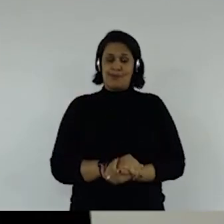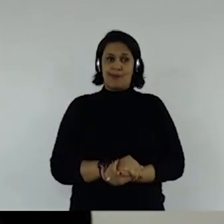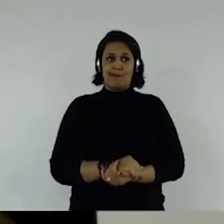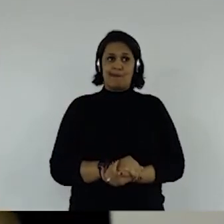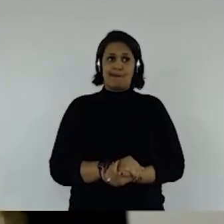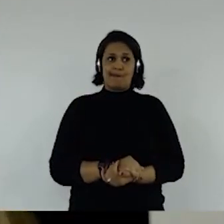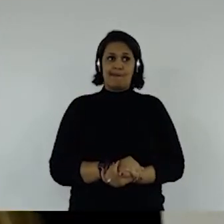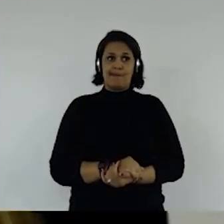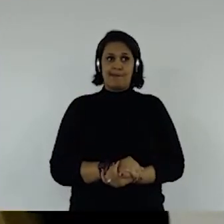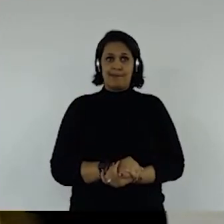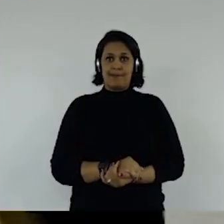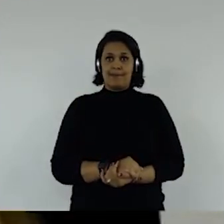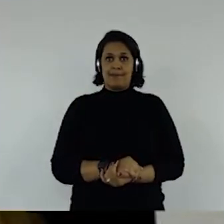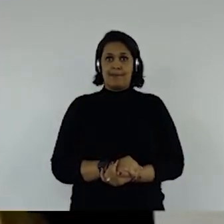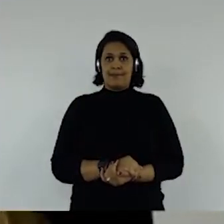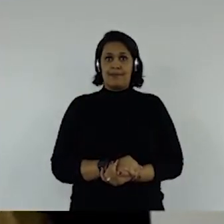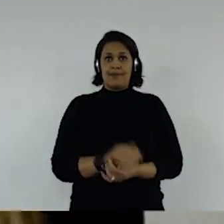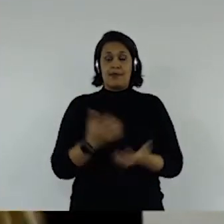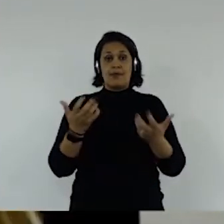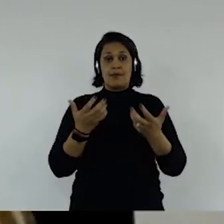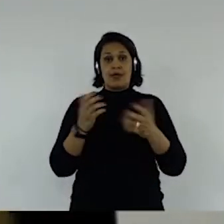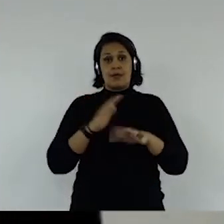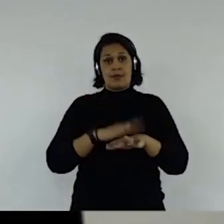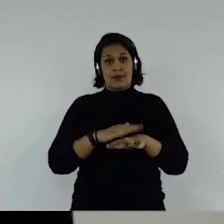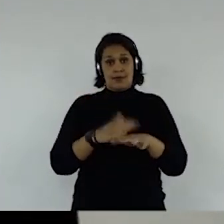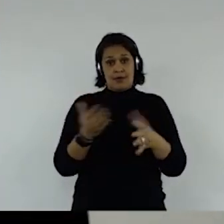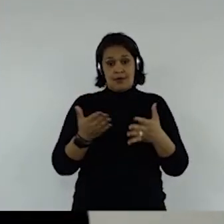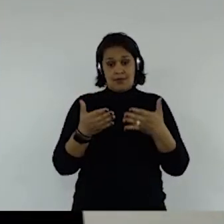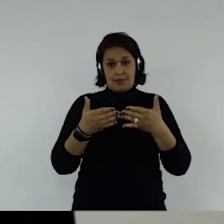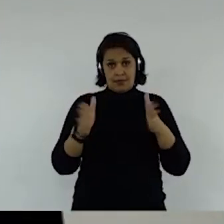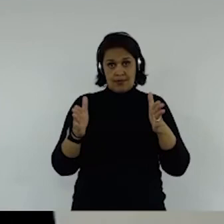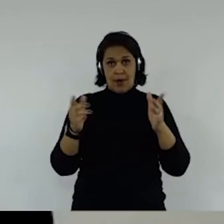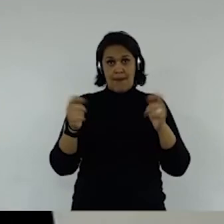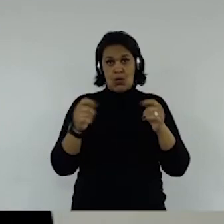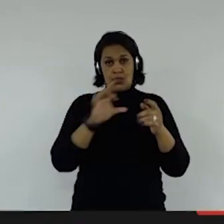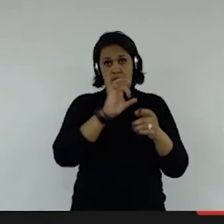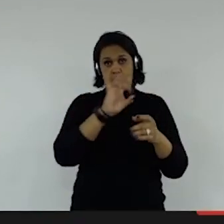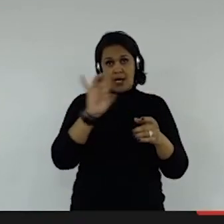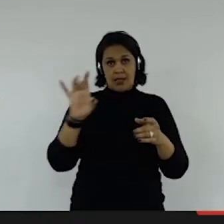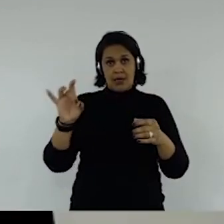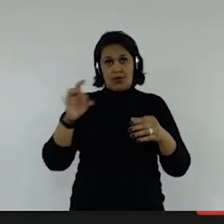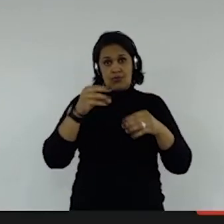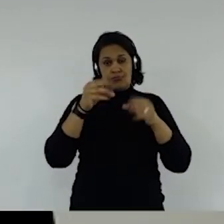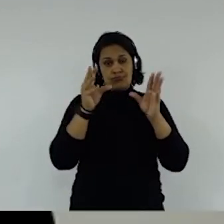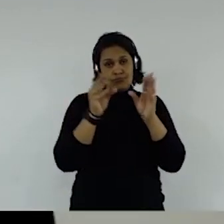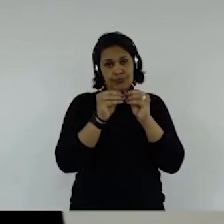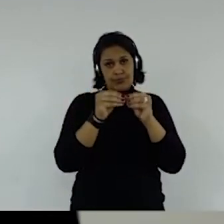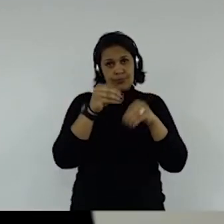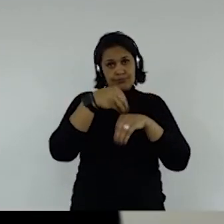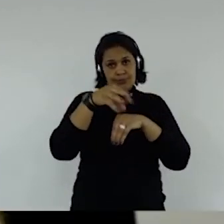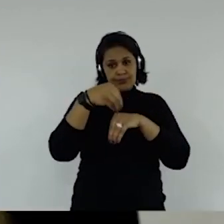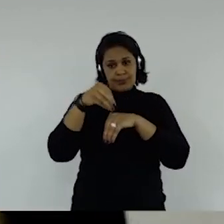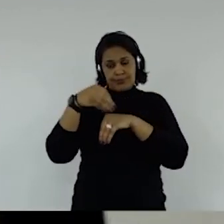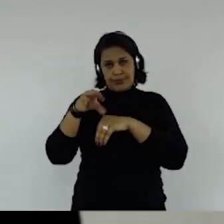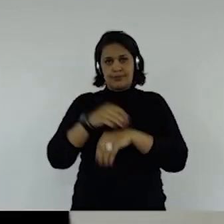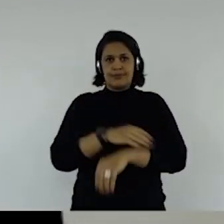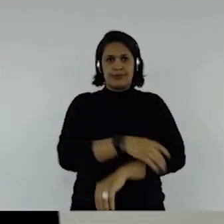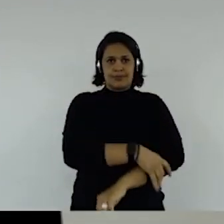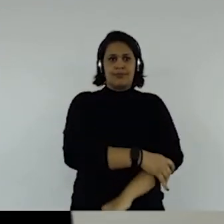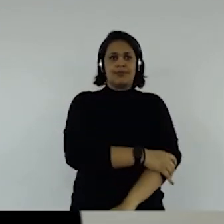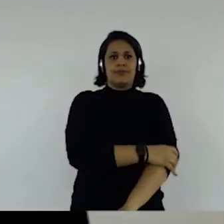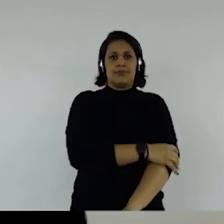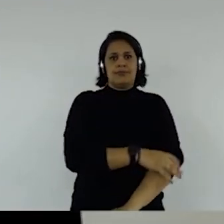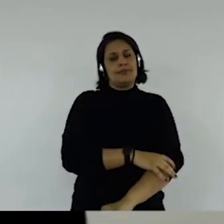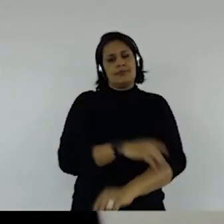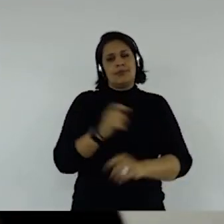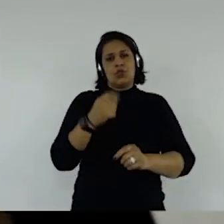Eu gostaria de abrir um espaço para considerações finais de vocês. Nós temos ainda 2